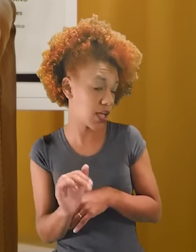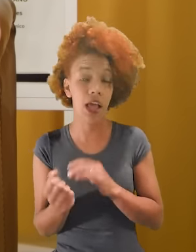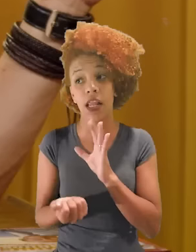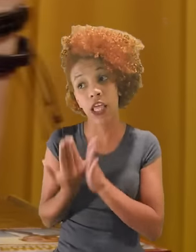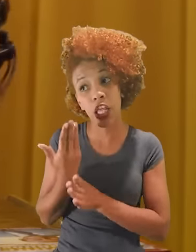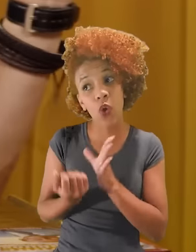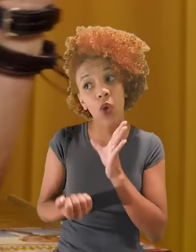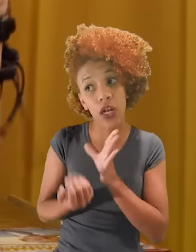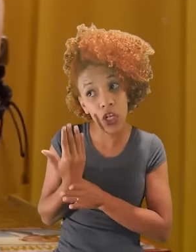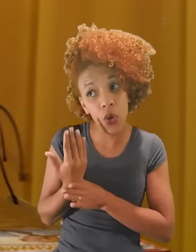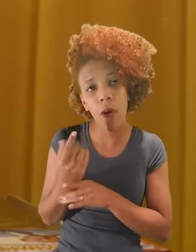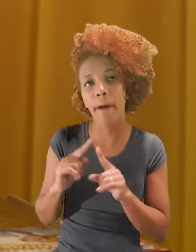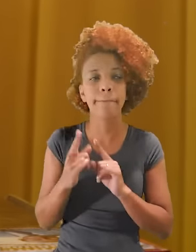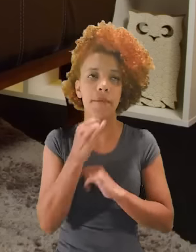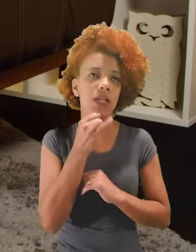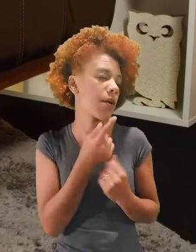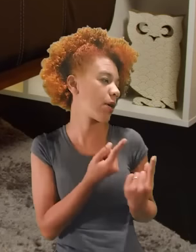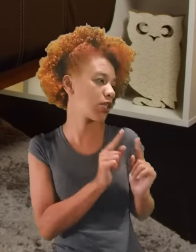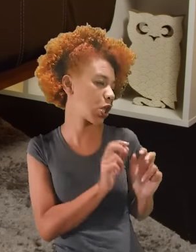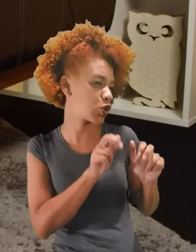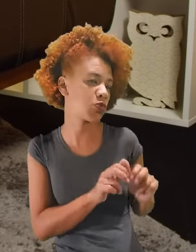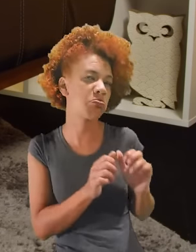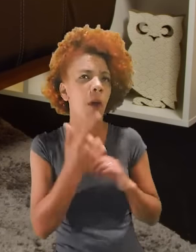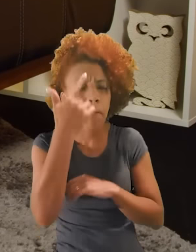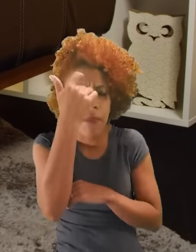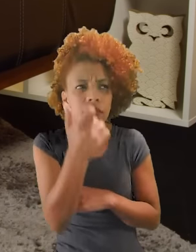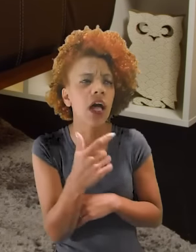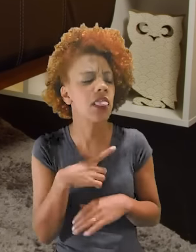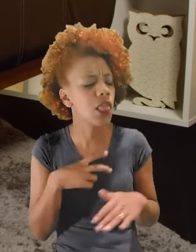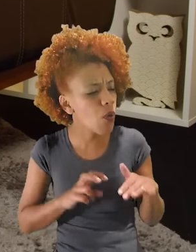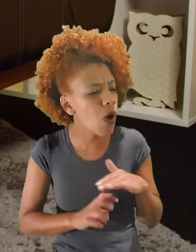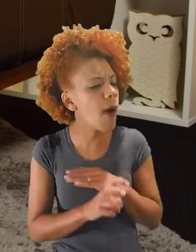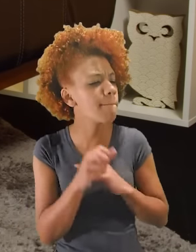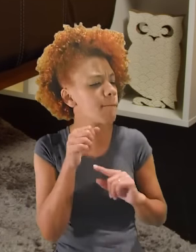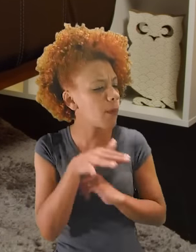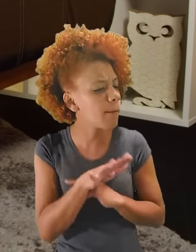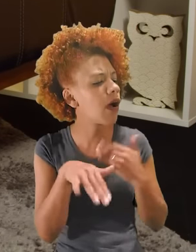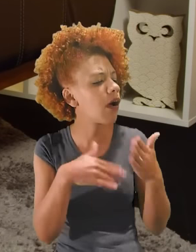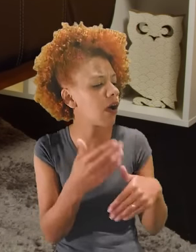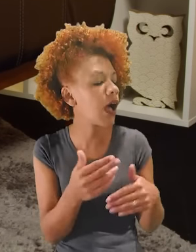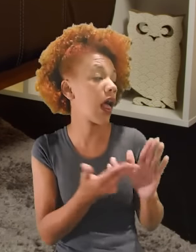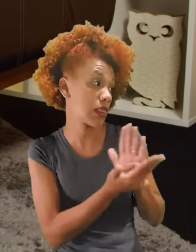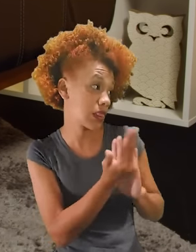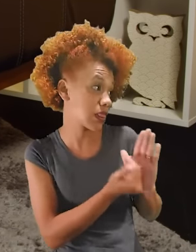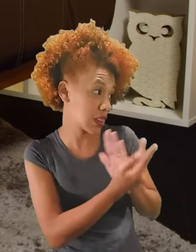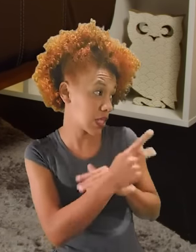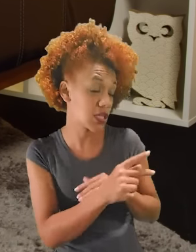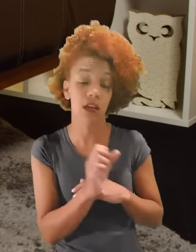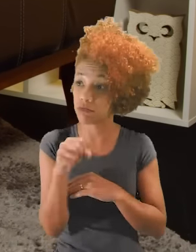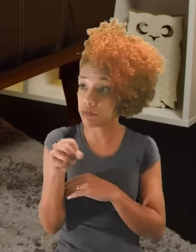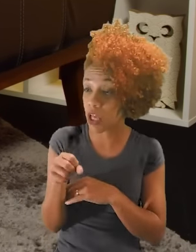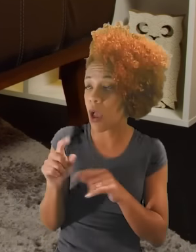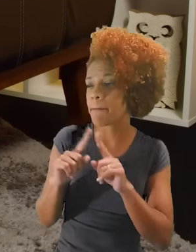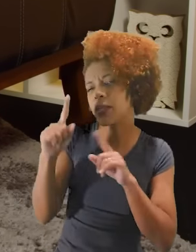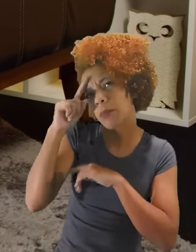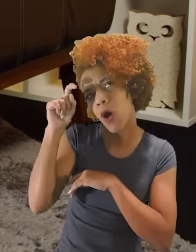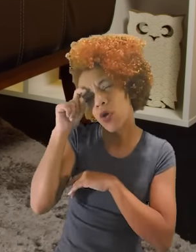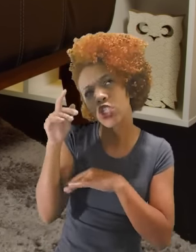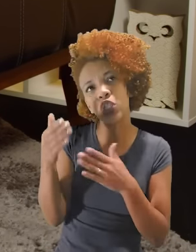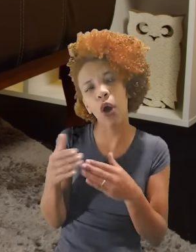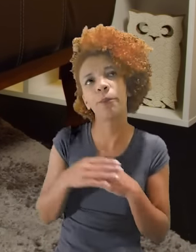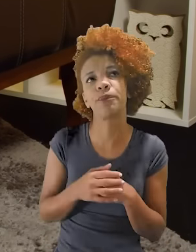criou. Criou. É tipo assim, eu tô aqui com você, cara, tipo uma ideia, fazer um rato, que bomba, não sei o quê. Desenha, executa. É claro, você pode virar e falar, pô, Maurício,